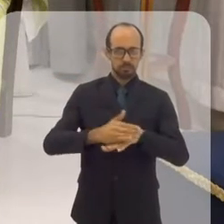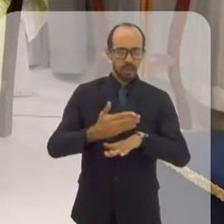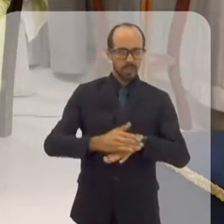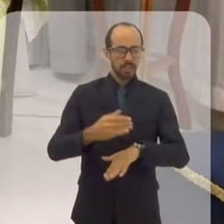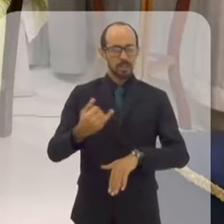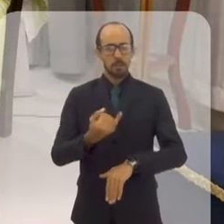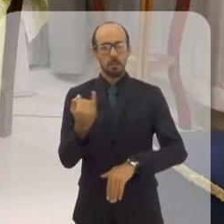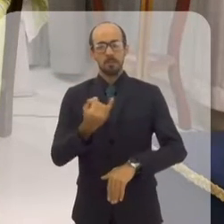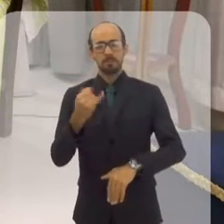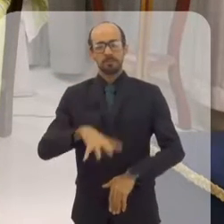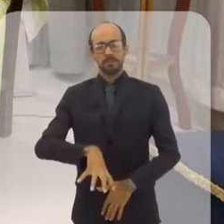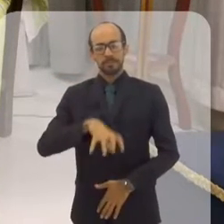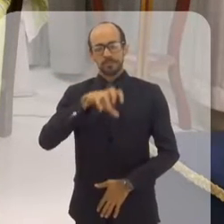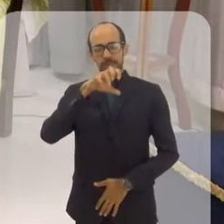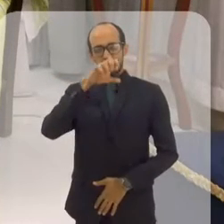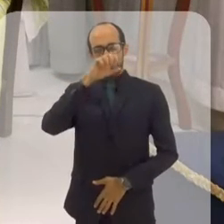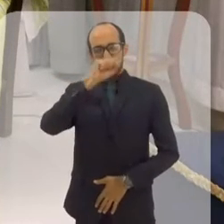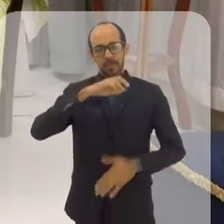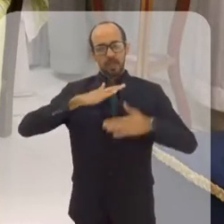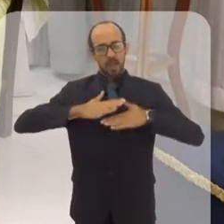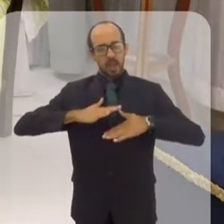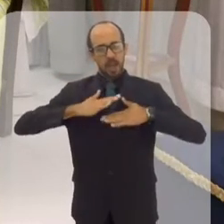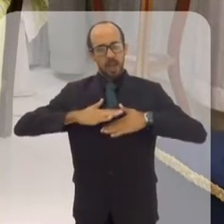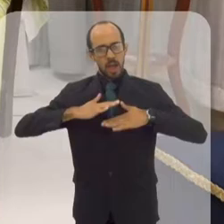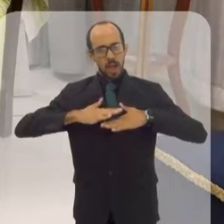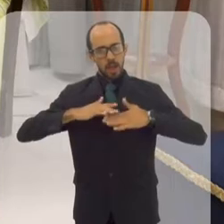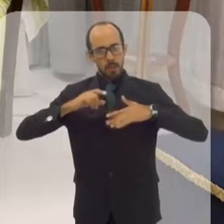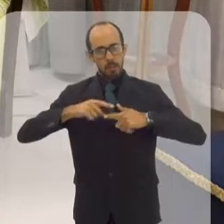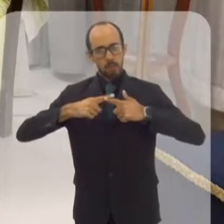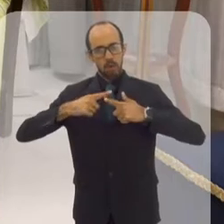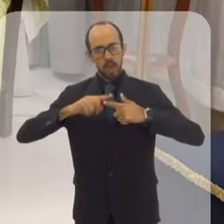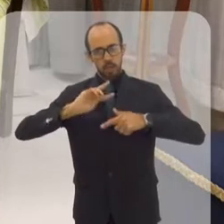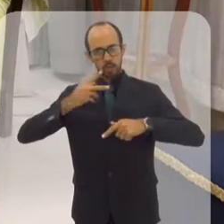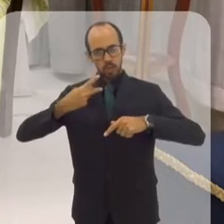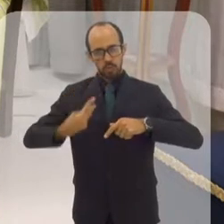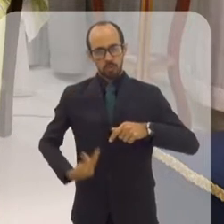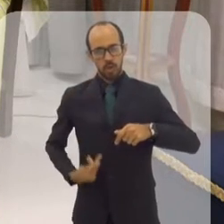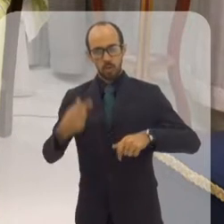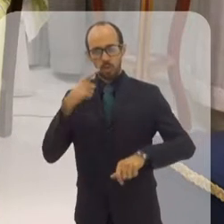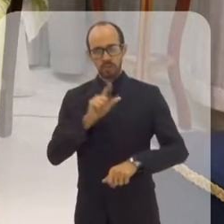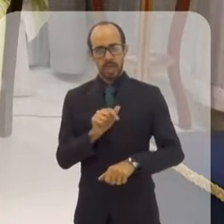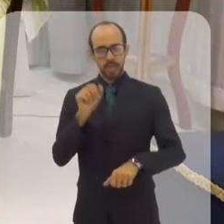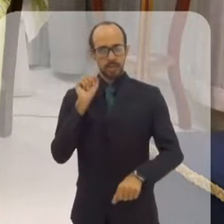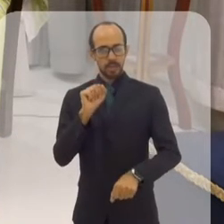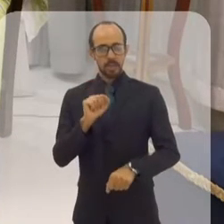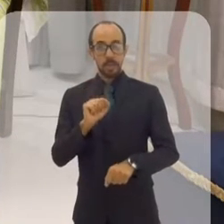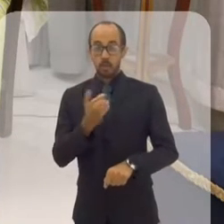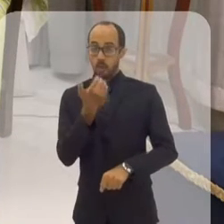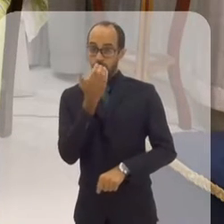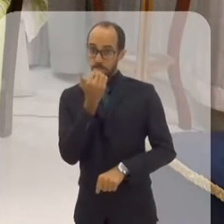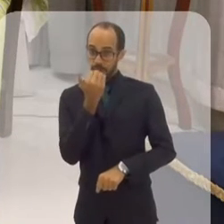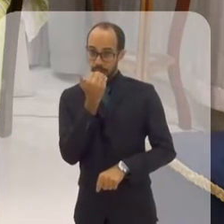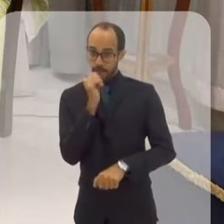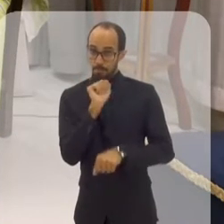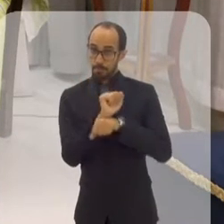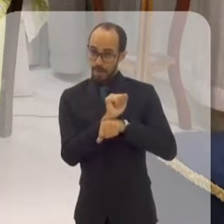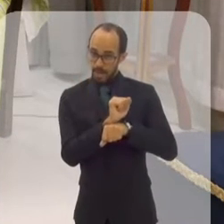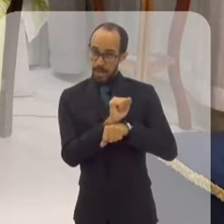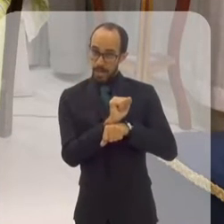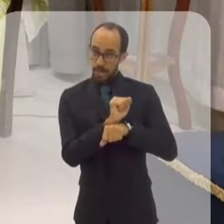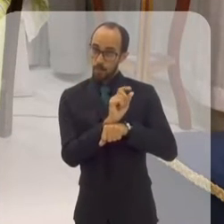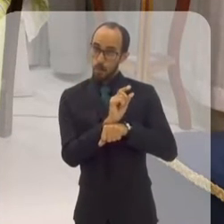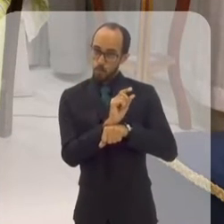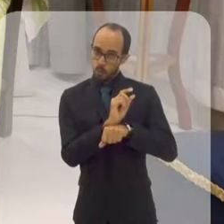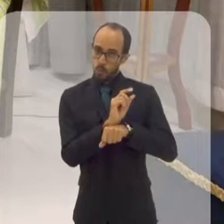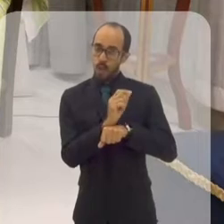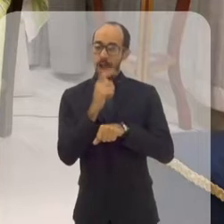tem a importância por exemplo da respiração porque o ser humano ele consegue ficar algum tempo sem alimentação